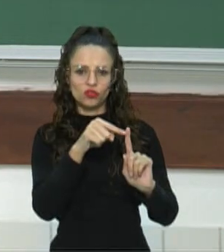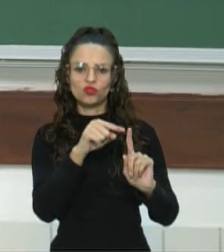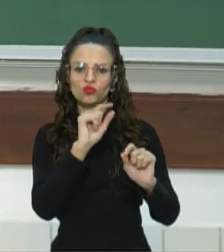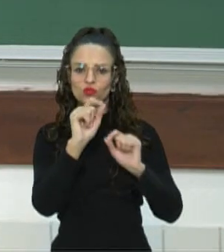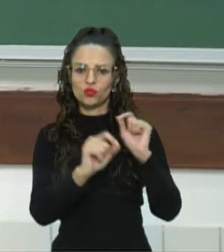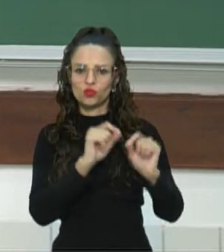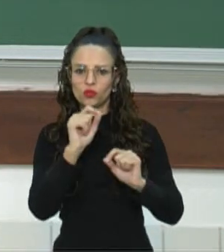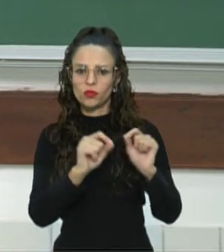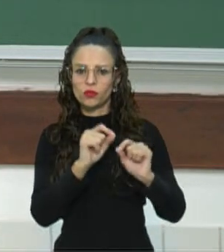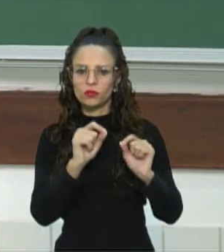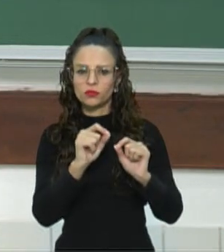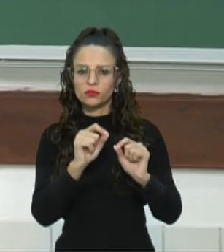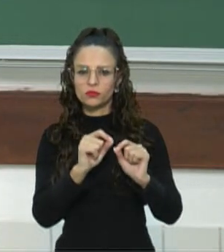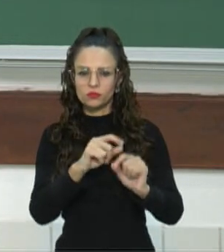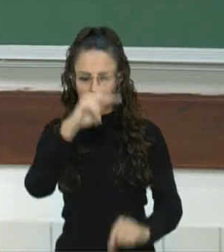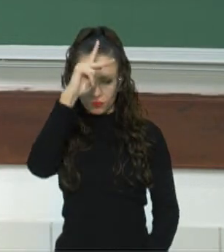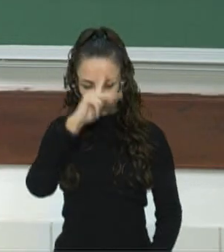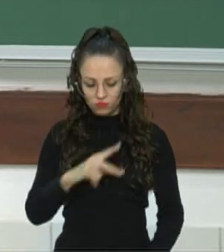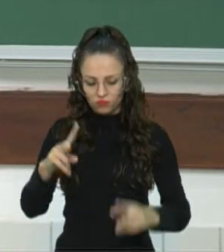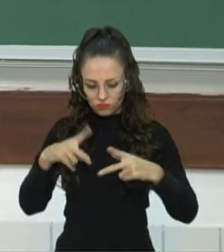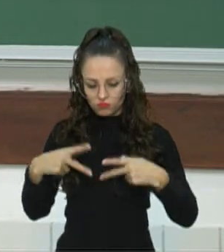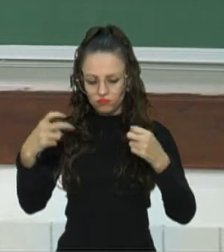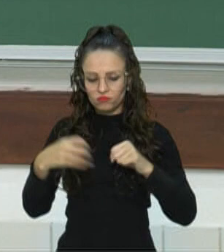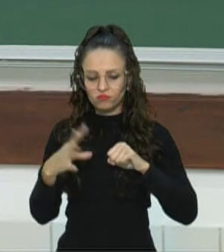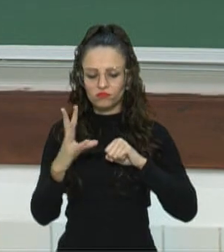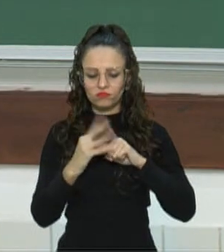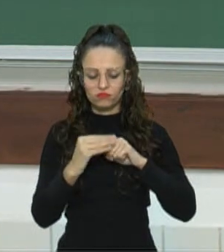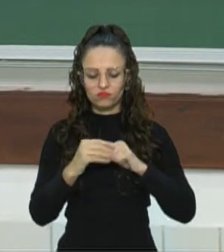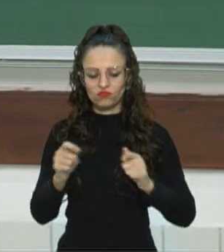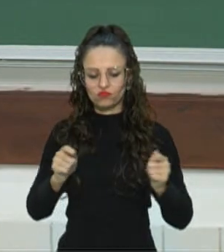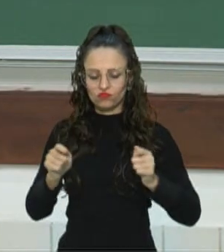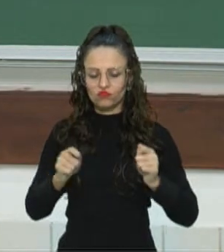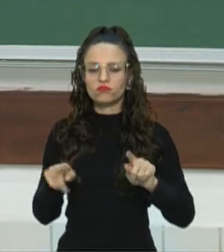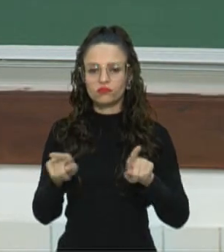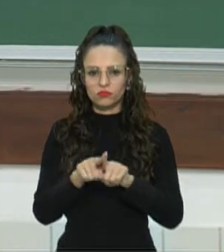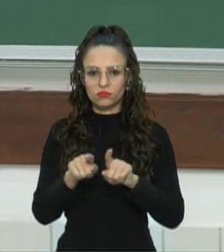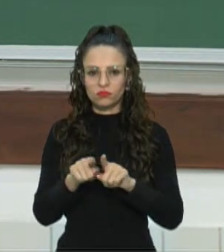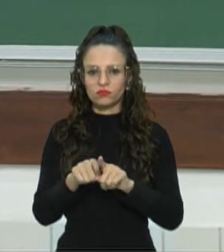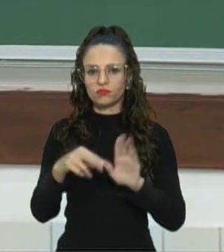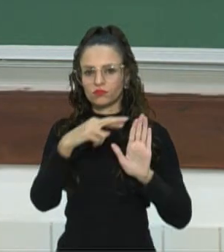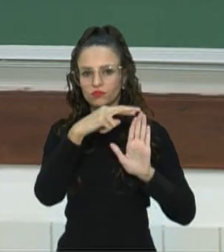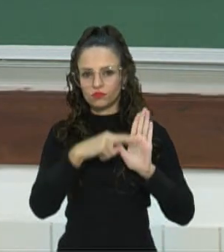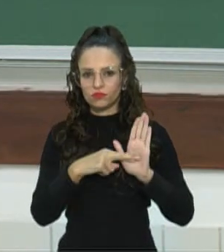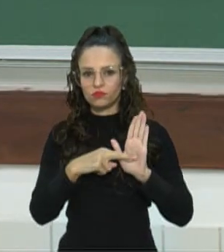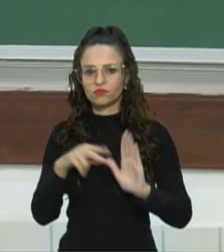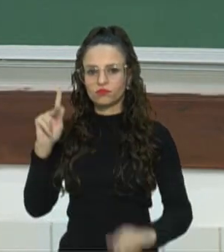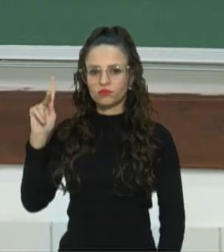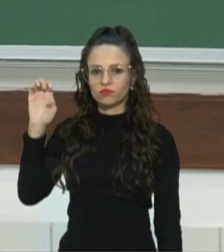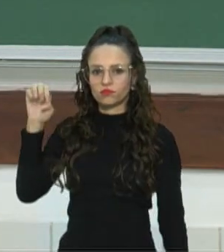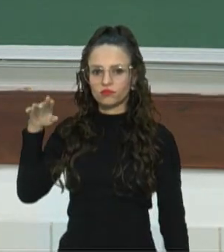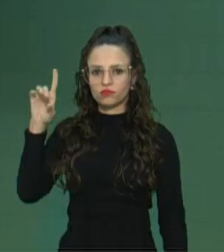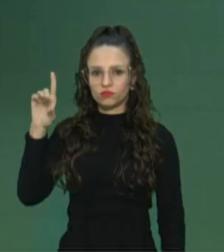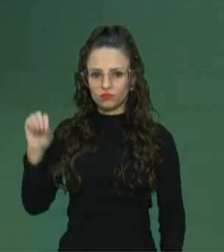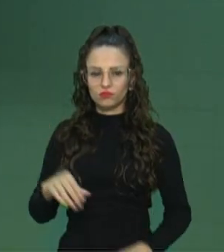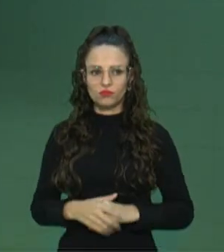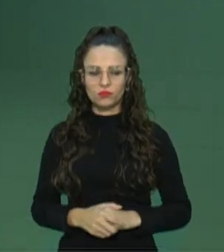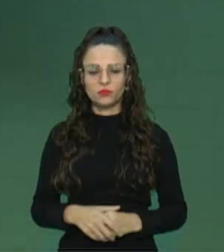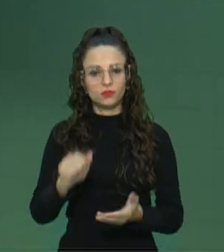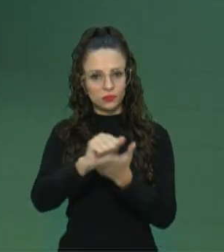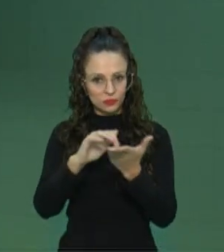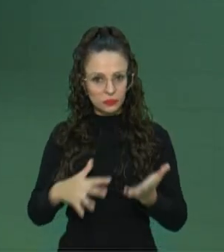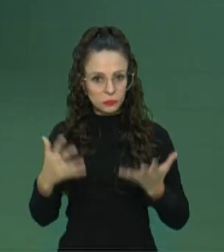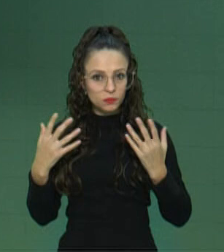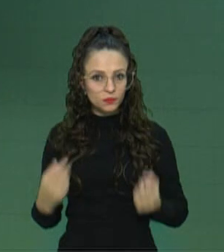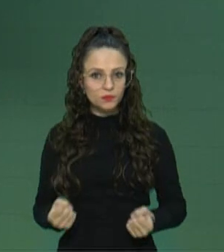completo autoconhecimento e um autocontrole. Então tá tudo retratado dentro dos princípios do Kendo. Bora para a nossa atividade